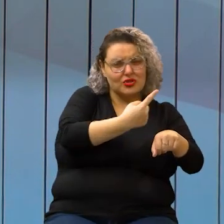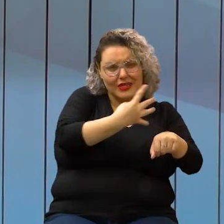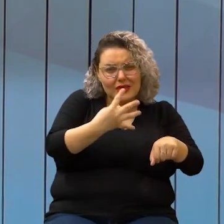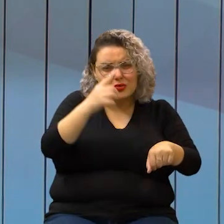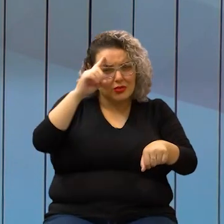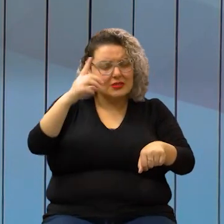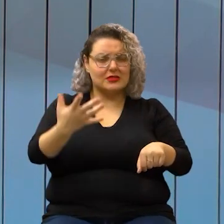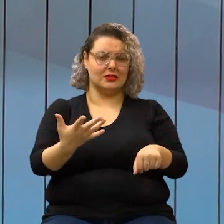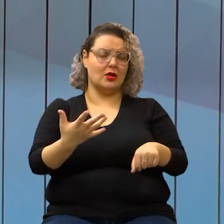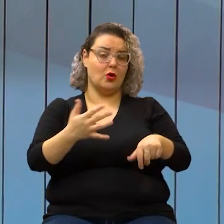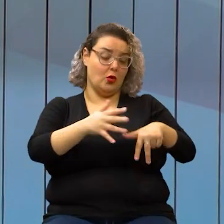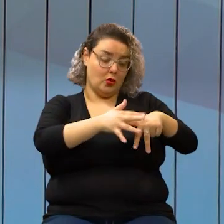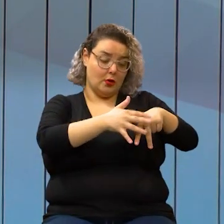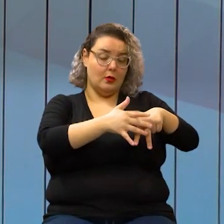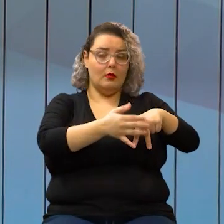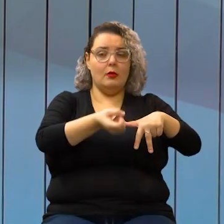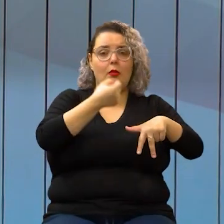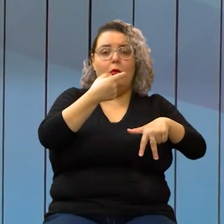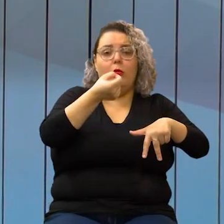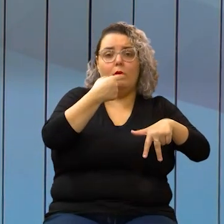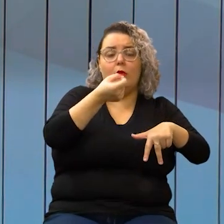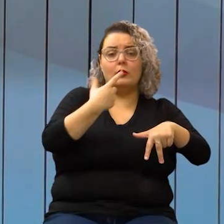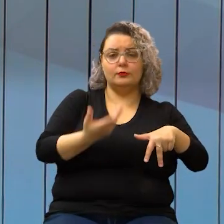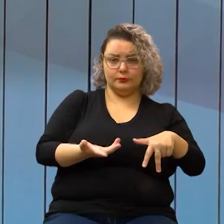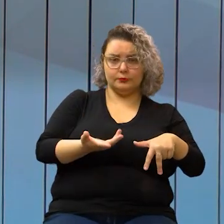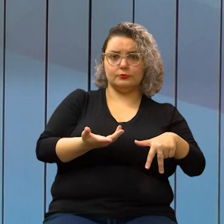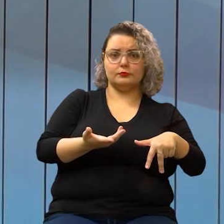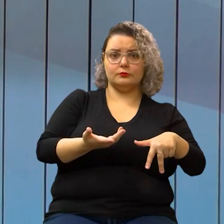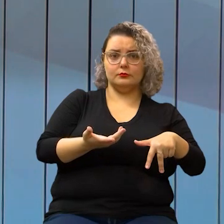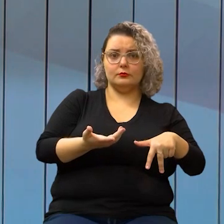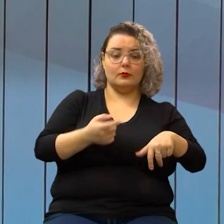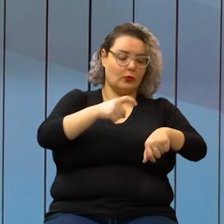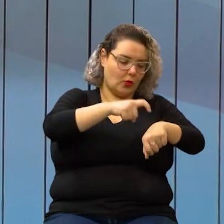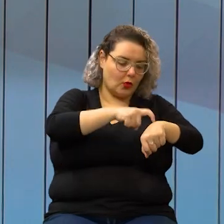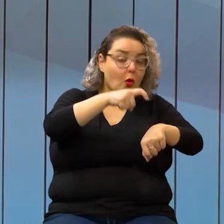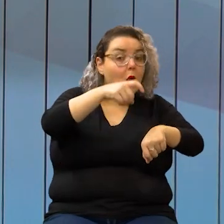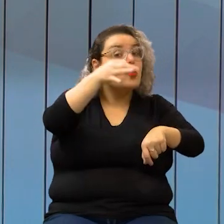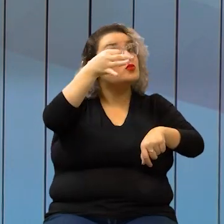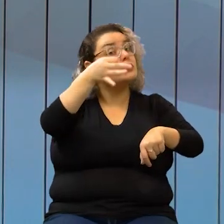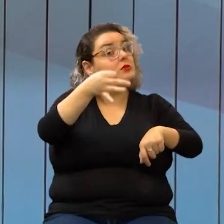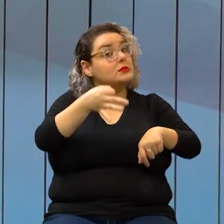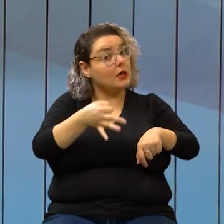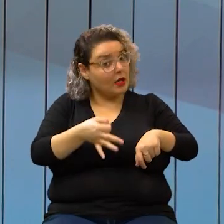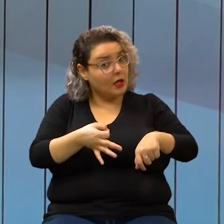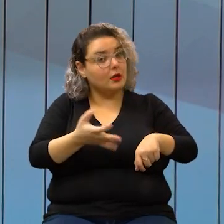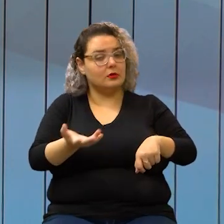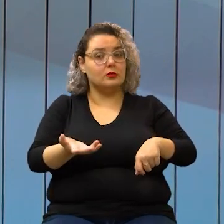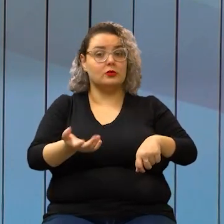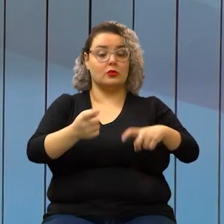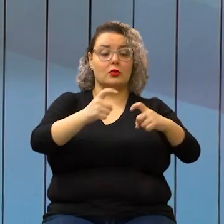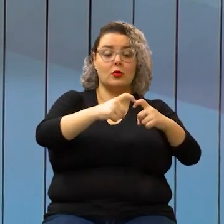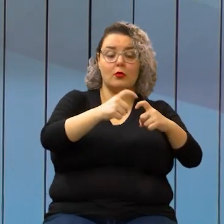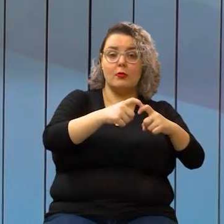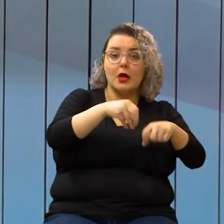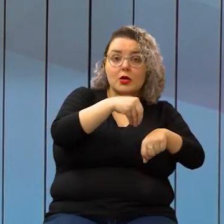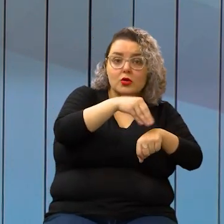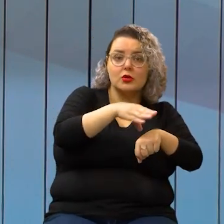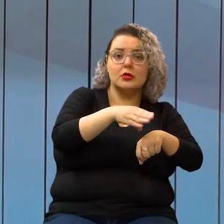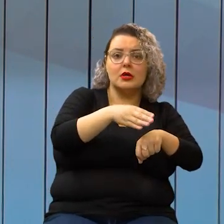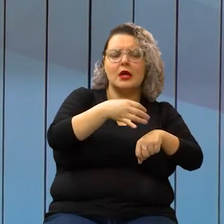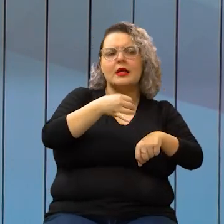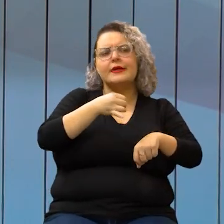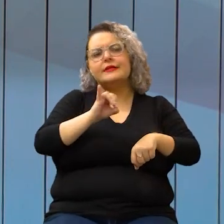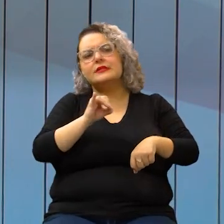14 dias, é necessário que o paciente faça o uso da medicação no horário determinado pelo